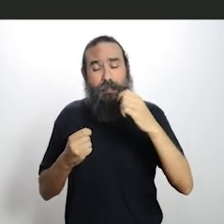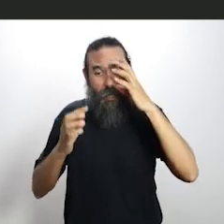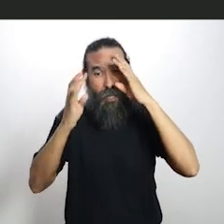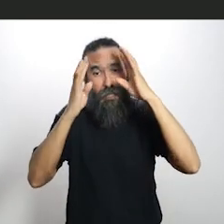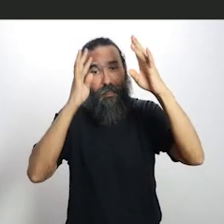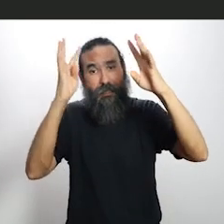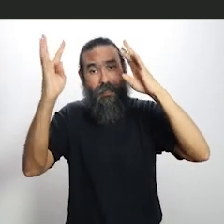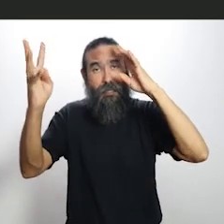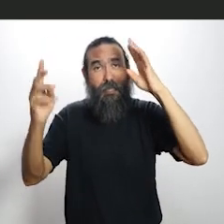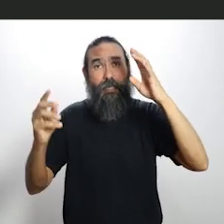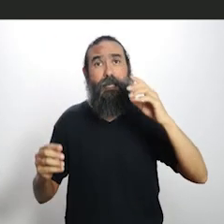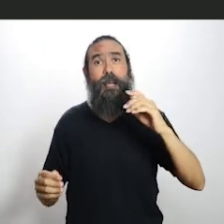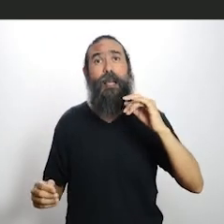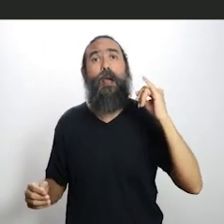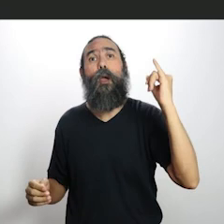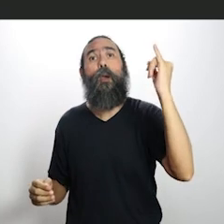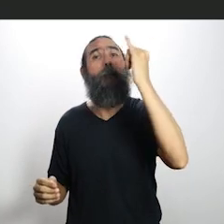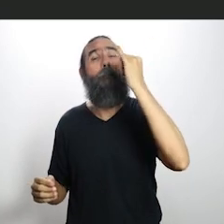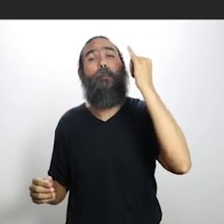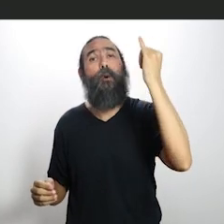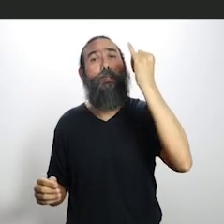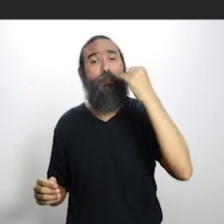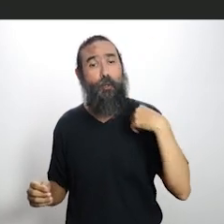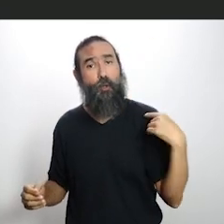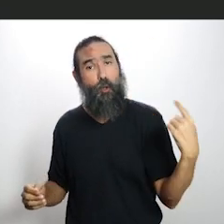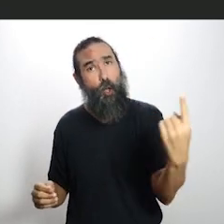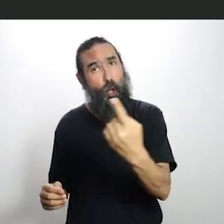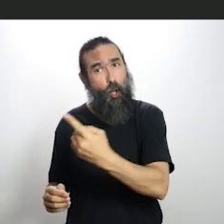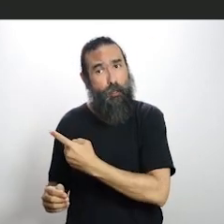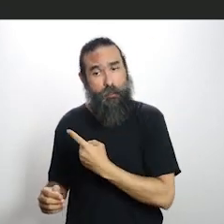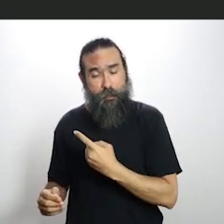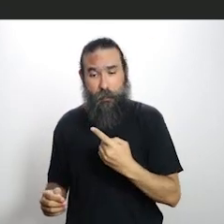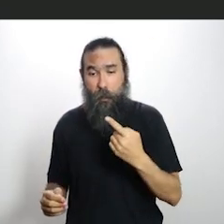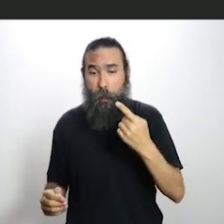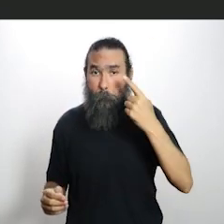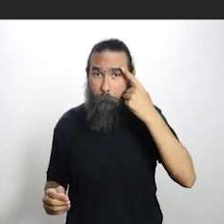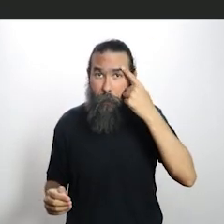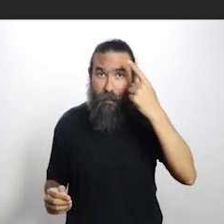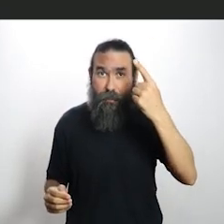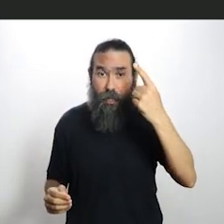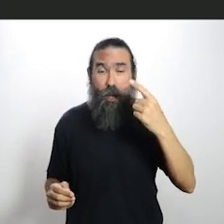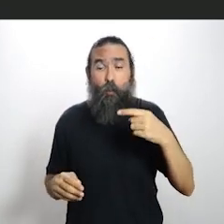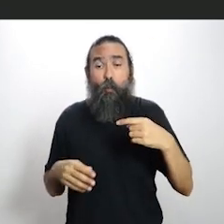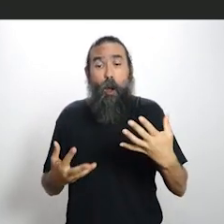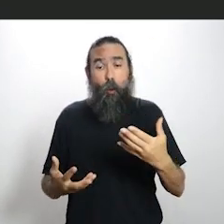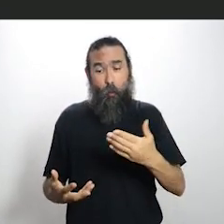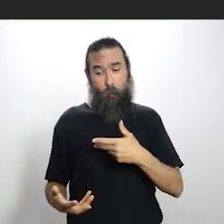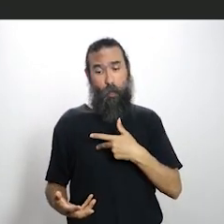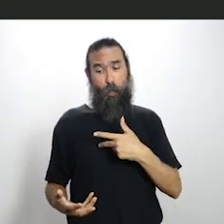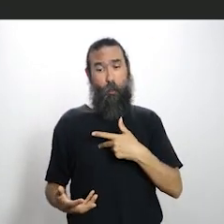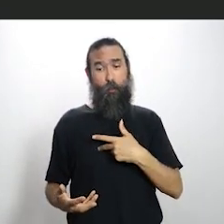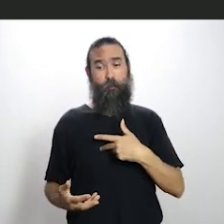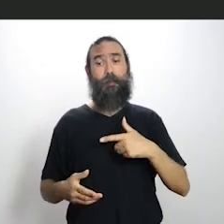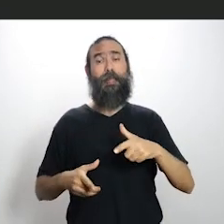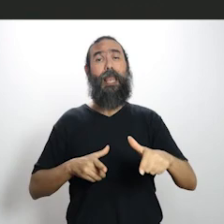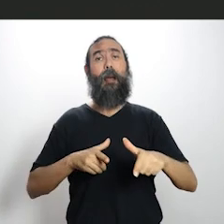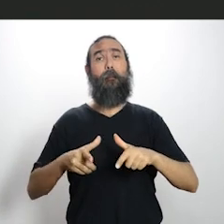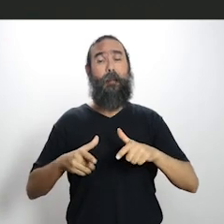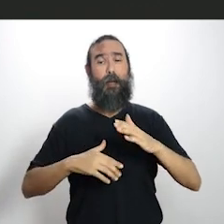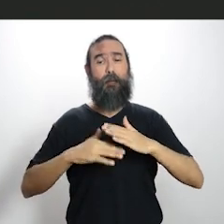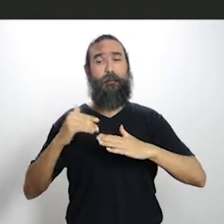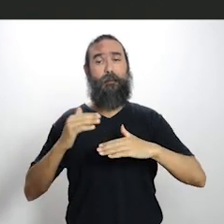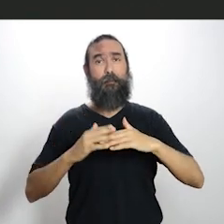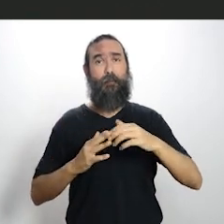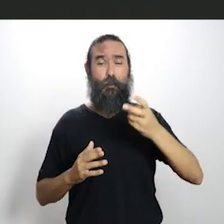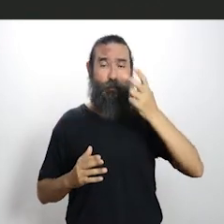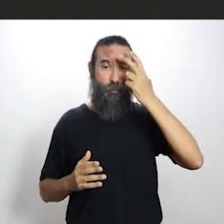quanto a gente temos que nos disponibilizar a a construir agora um momento sabe de